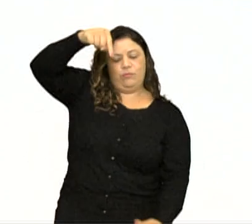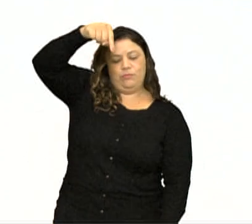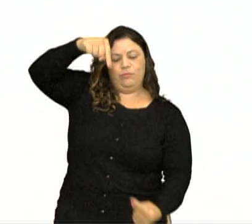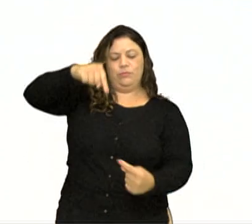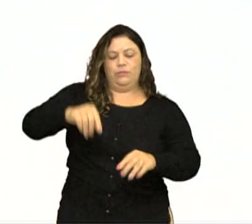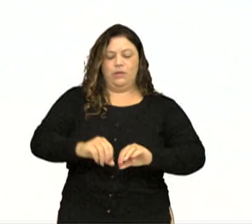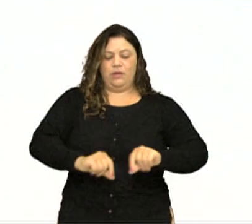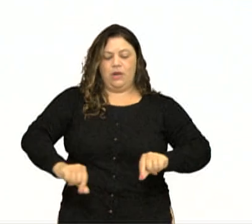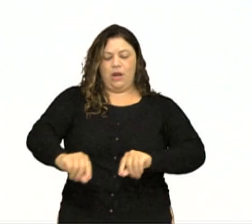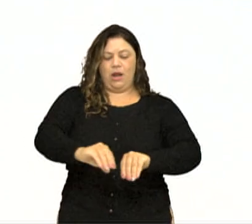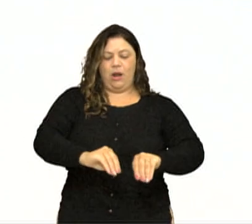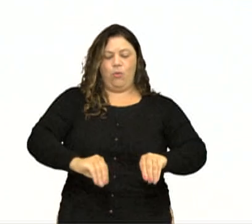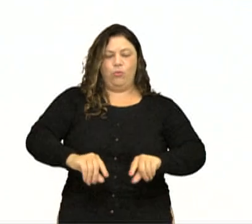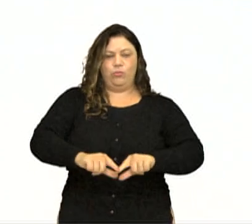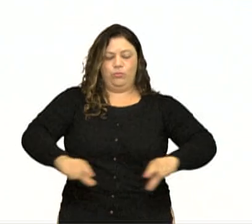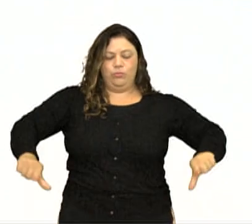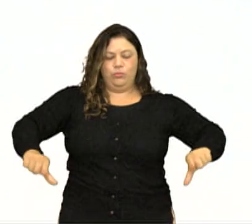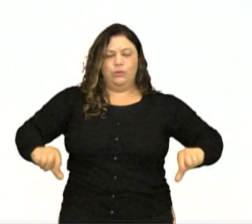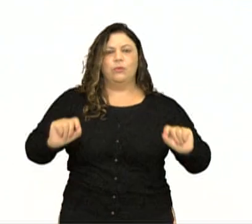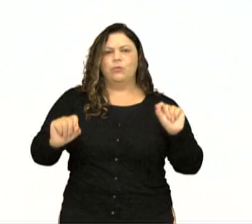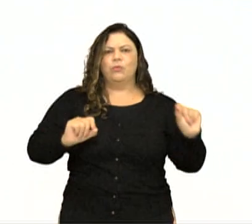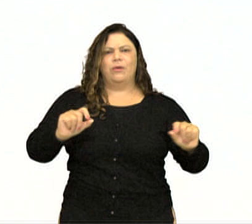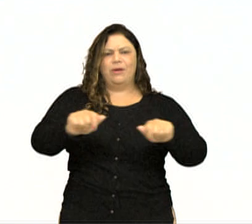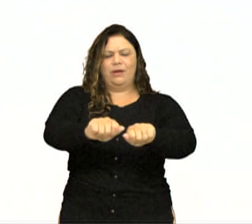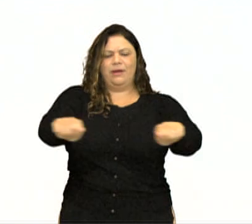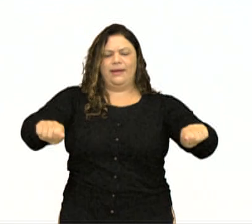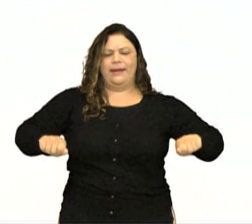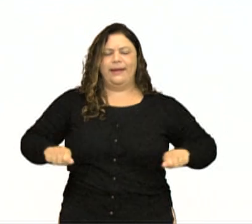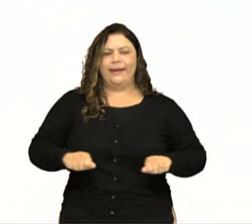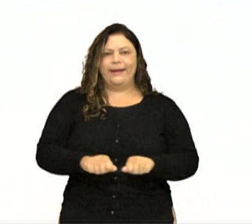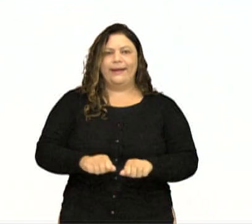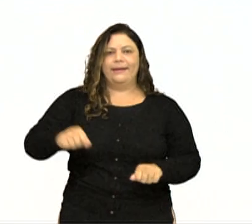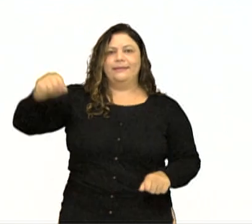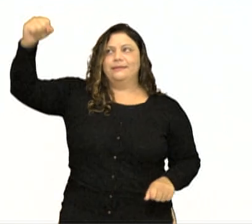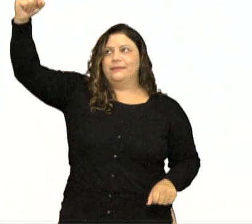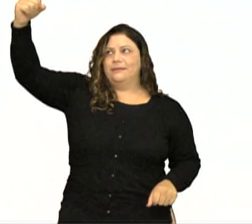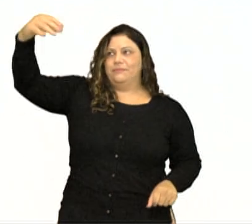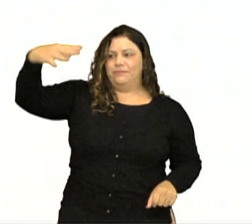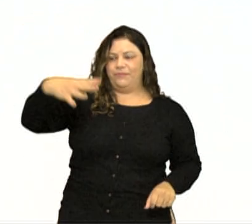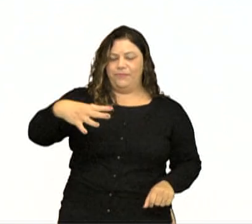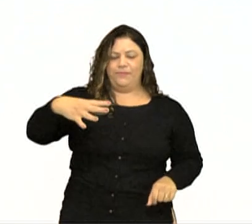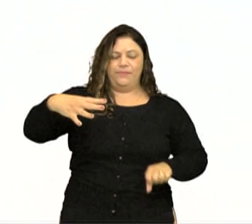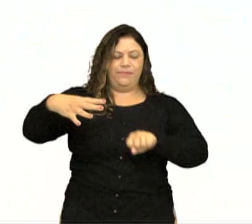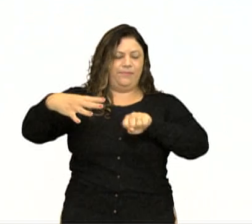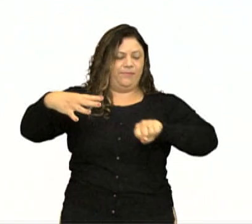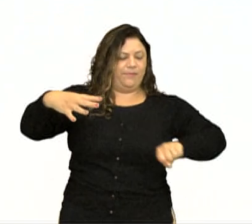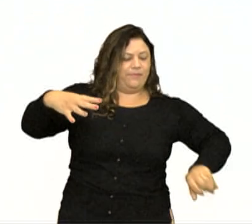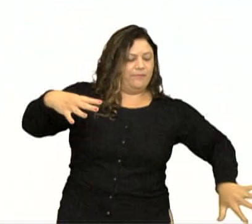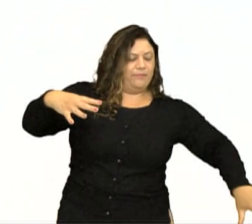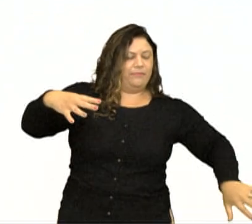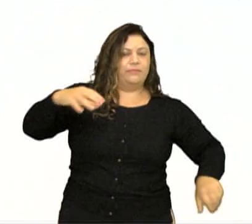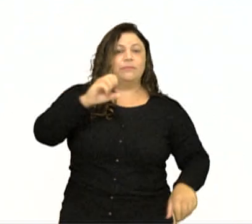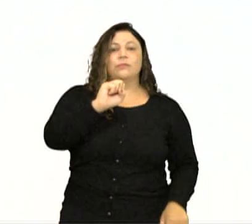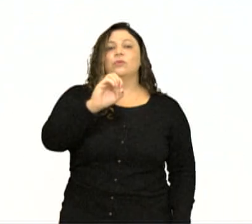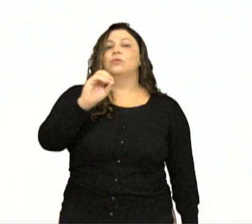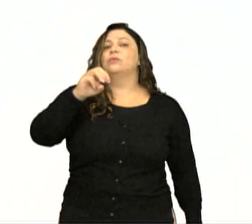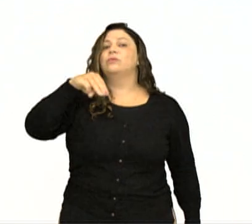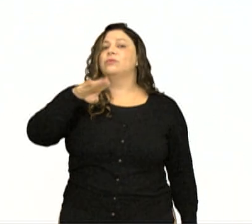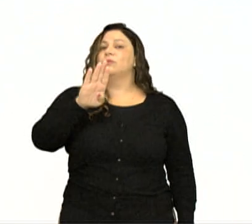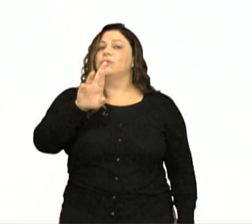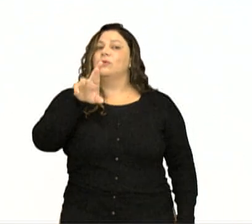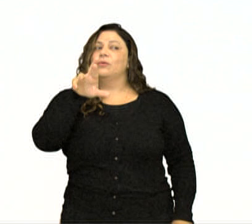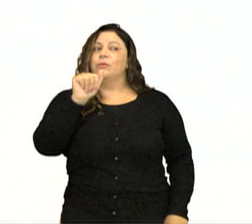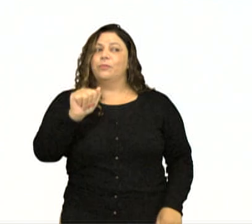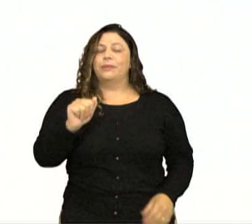50 centímetros. Qual é a área da sombra formada? Pessoal, então vamos lá. Você tem uma lâmpada e você tem